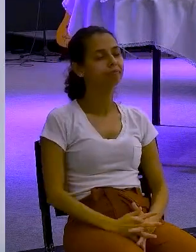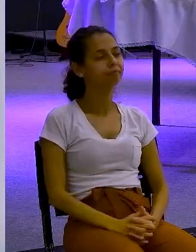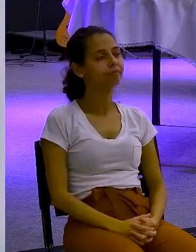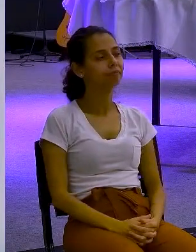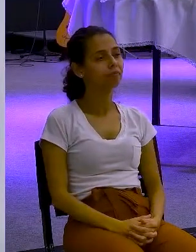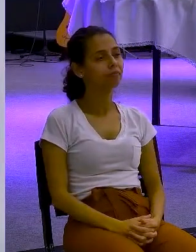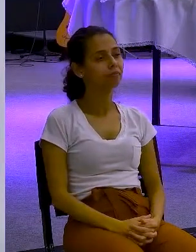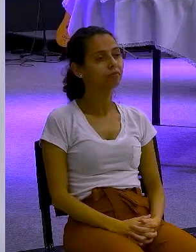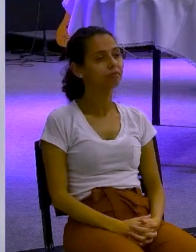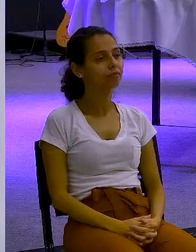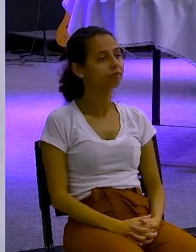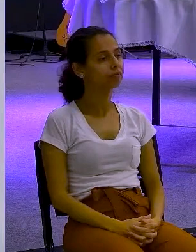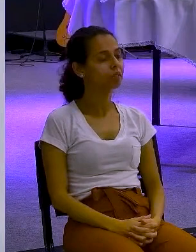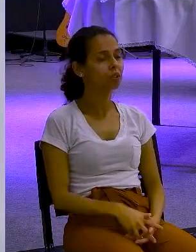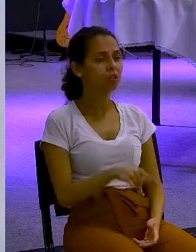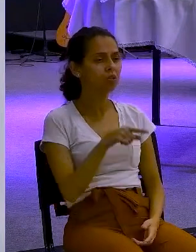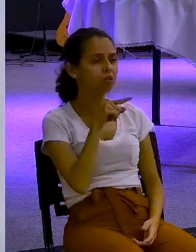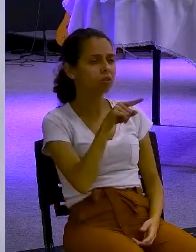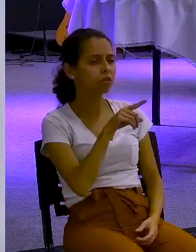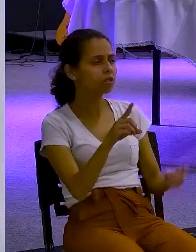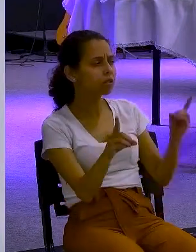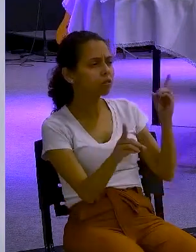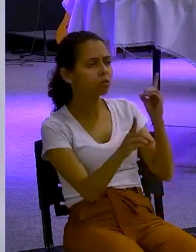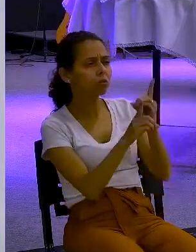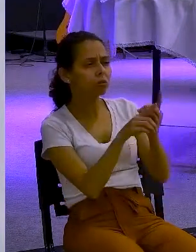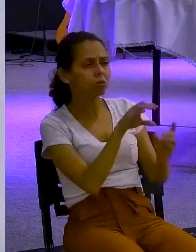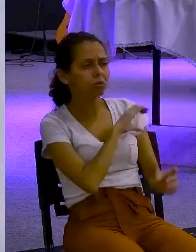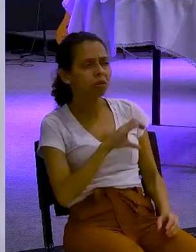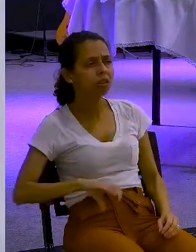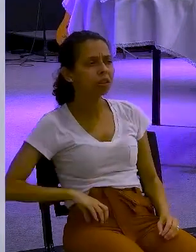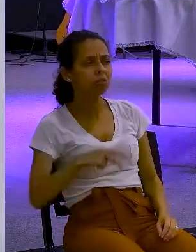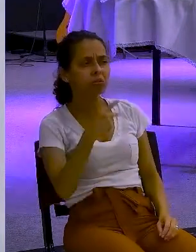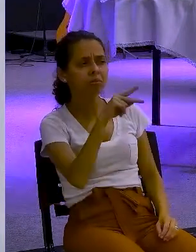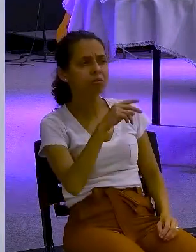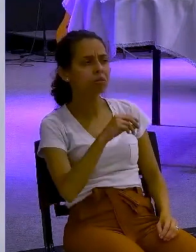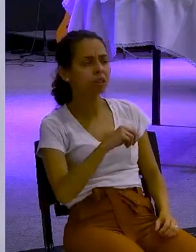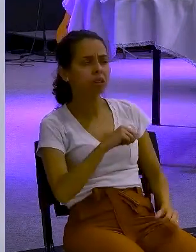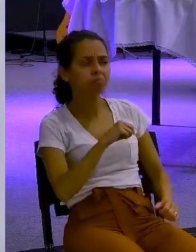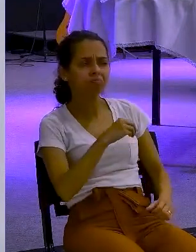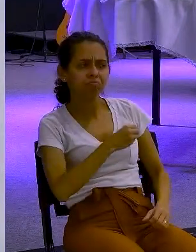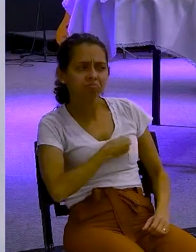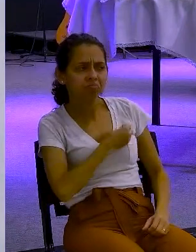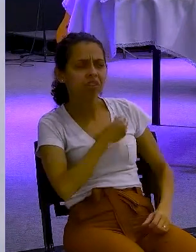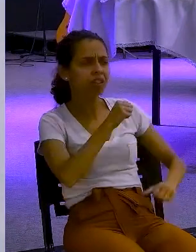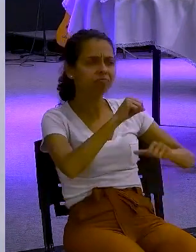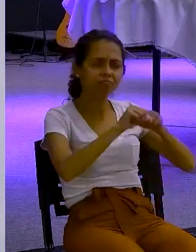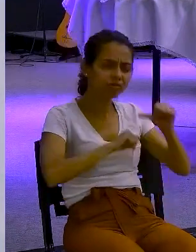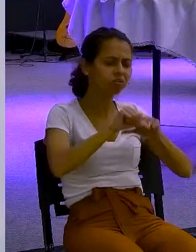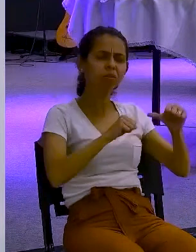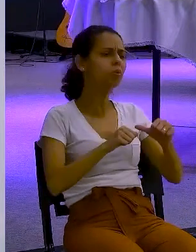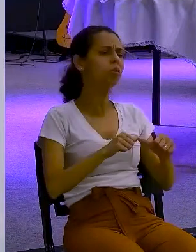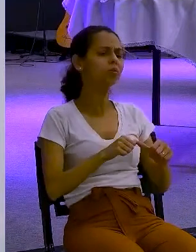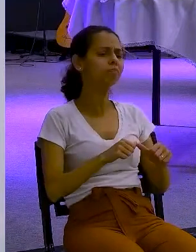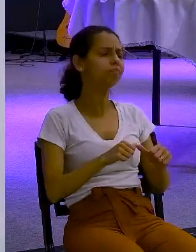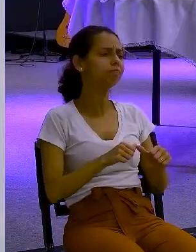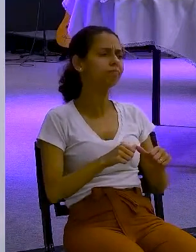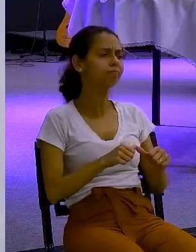Se você teve encontro com Cristo, sua vida mudou. Tem que mudar. Tem que mudar.